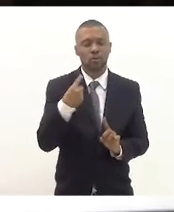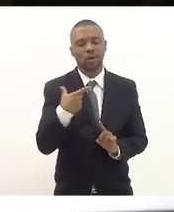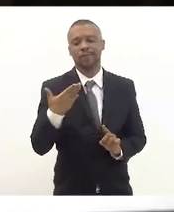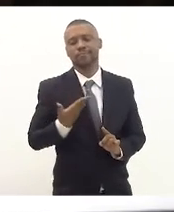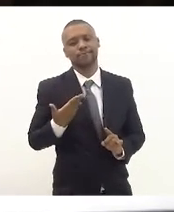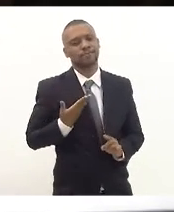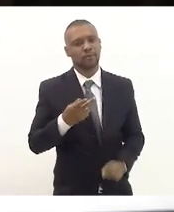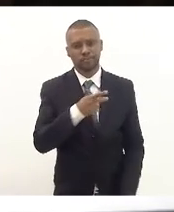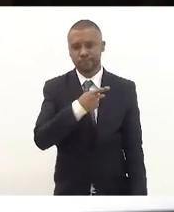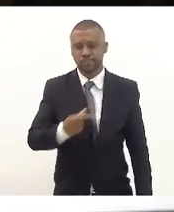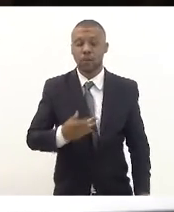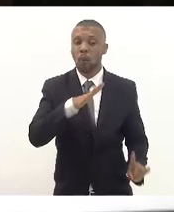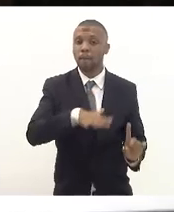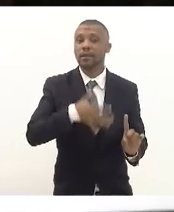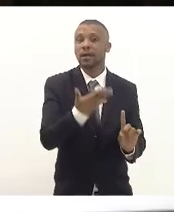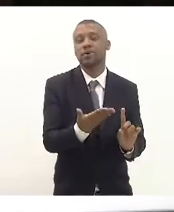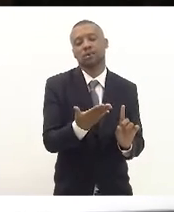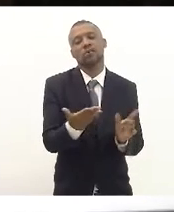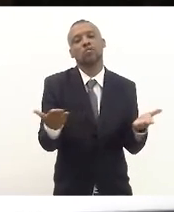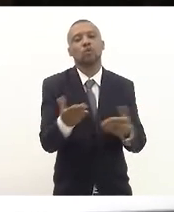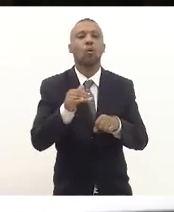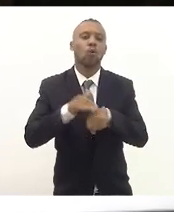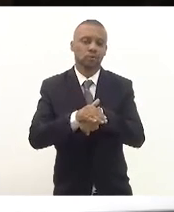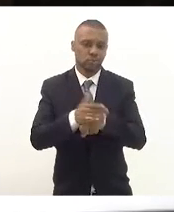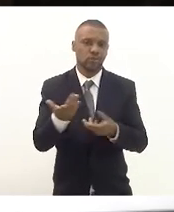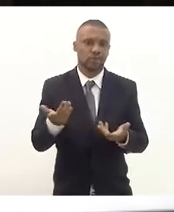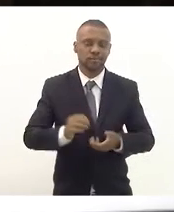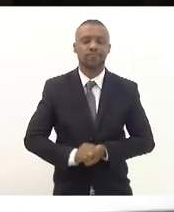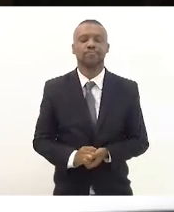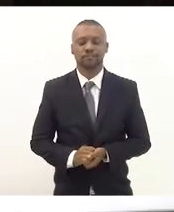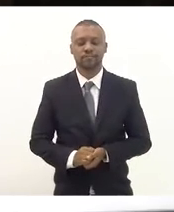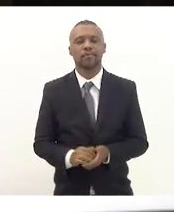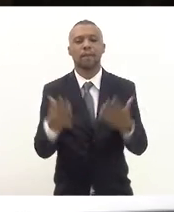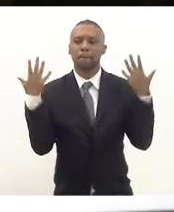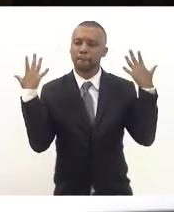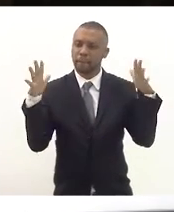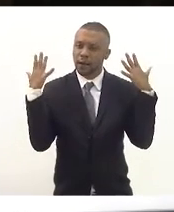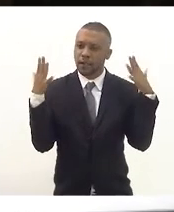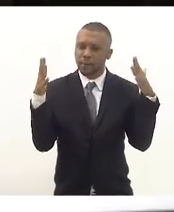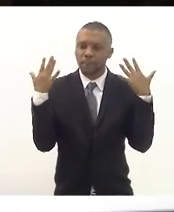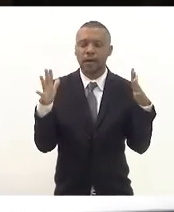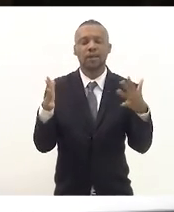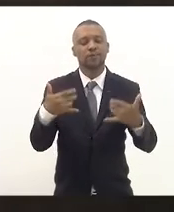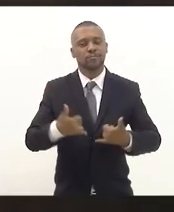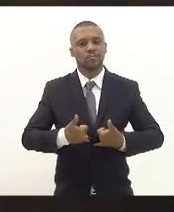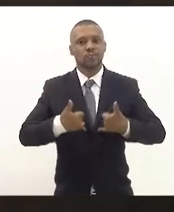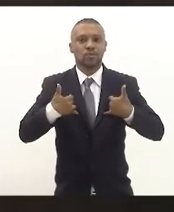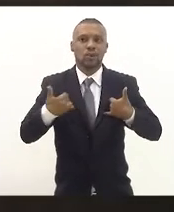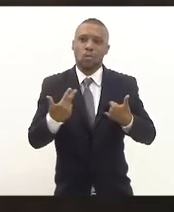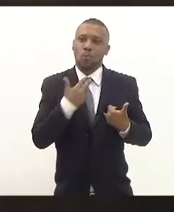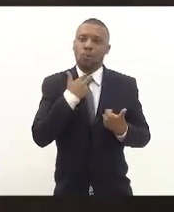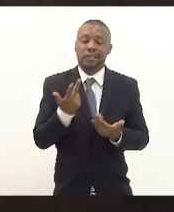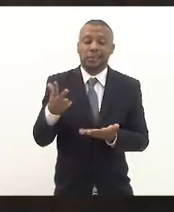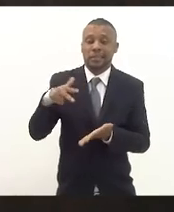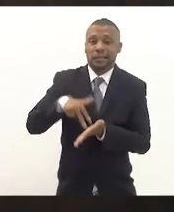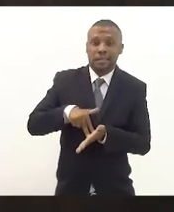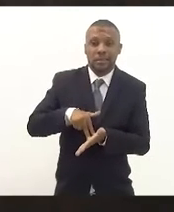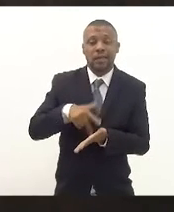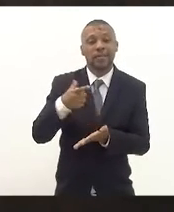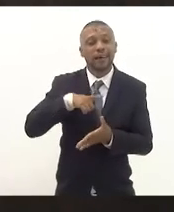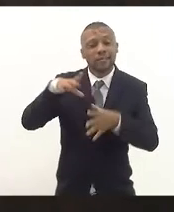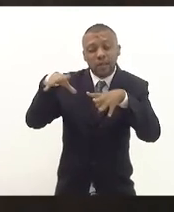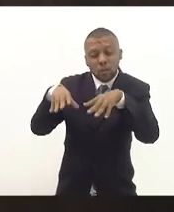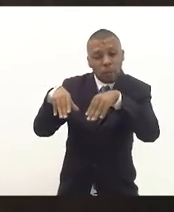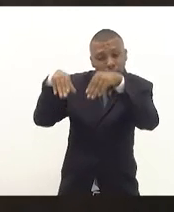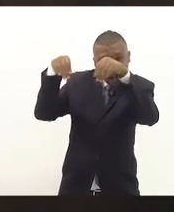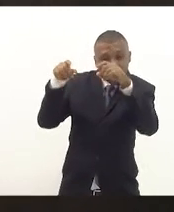o homenageado nessa noite de hoje Celso Parabéns estou muito orgulho eu não poderia estar que eu tô no palácio na